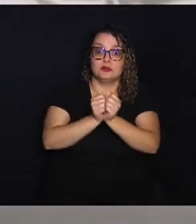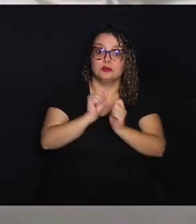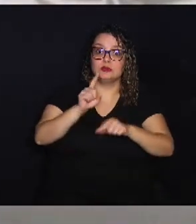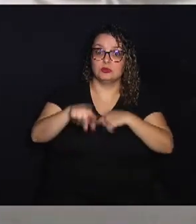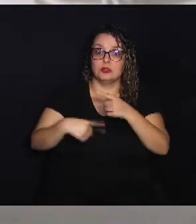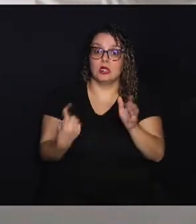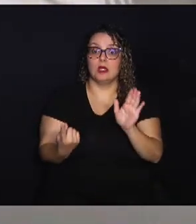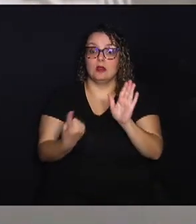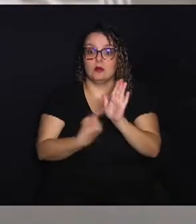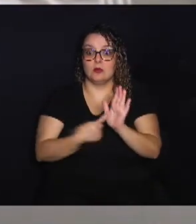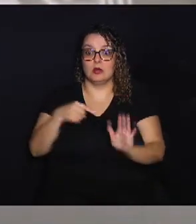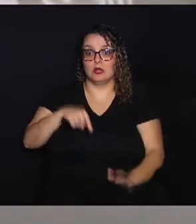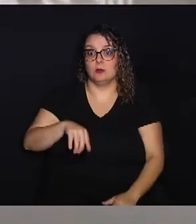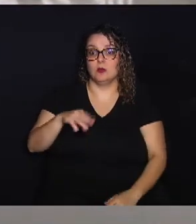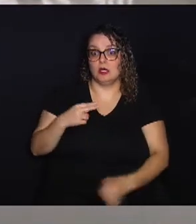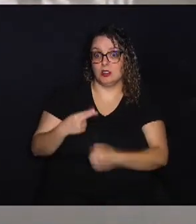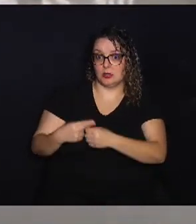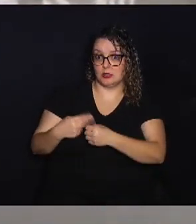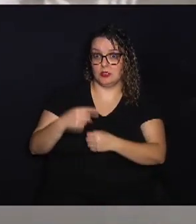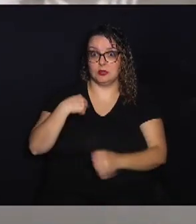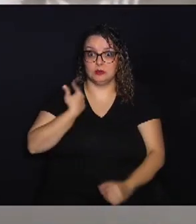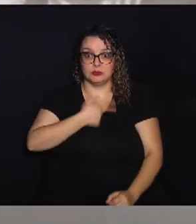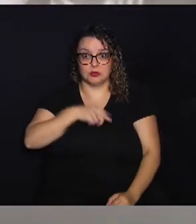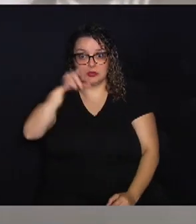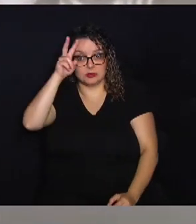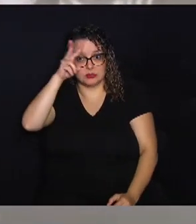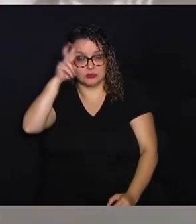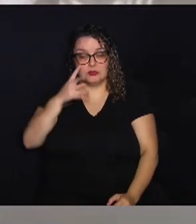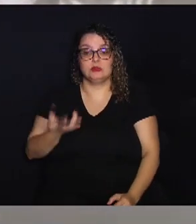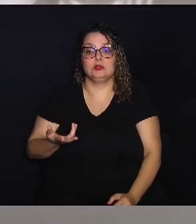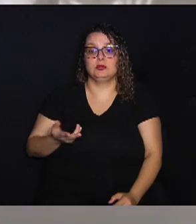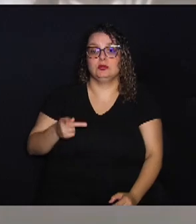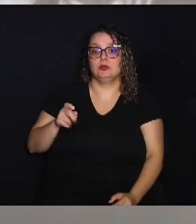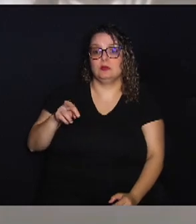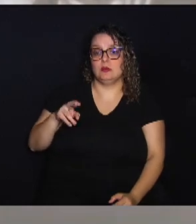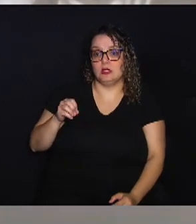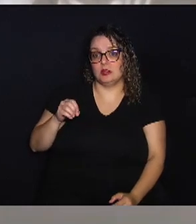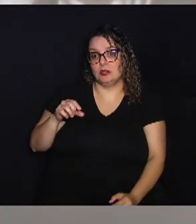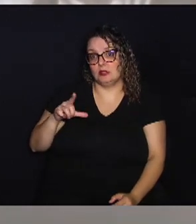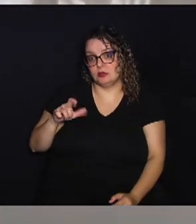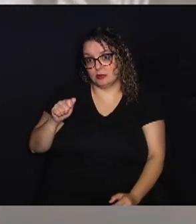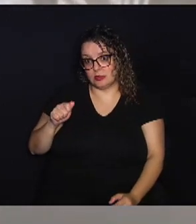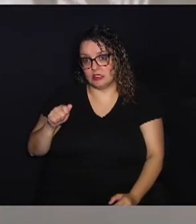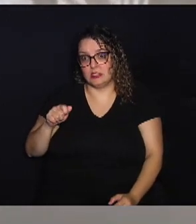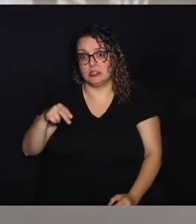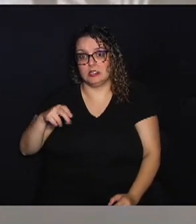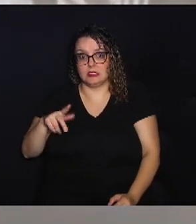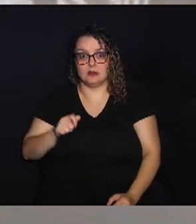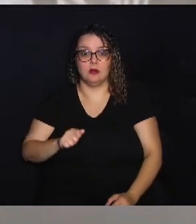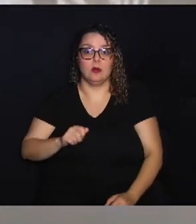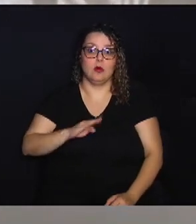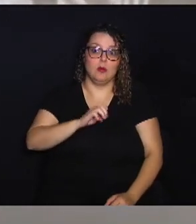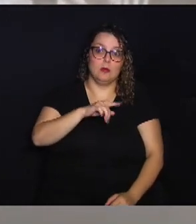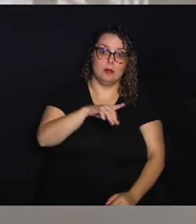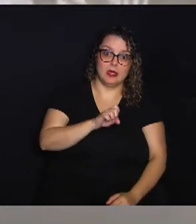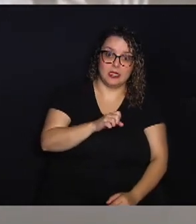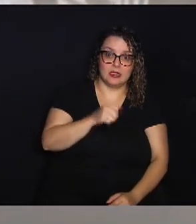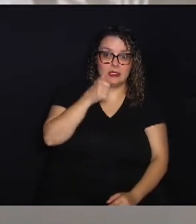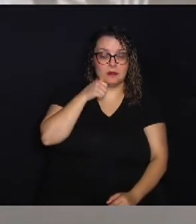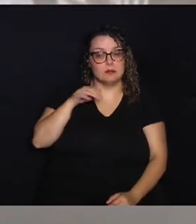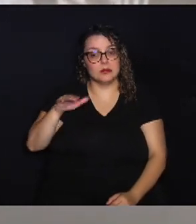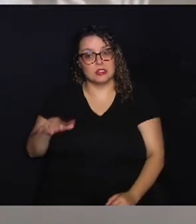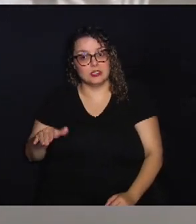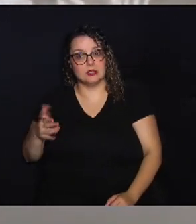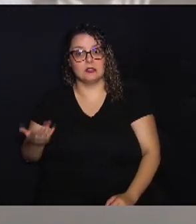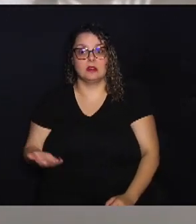marco aqui da Unicamp. A gente lembra que, além do Pérola Negra, a gente tem aqui o Baile Menina Moça, de 61, a Joia